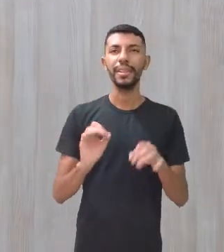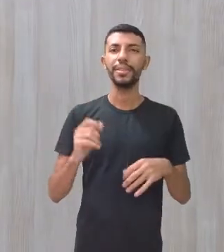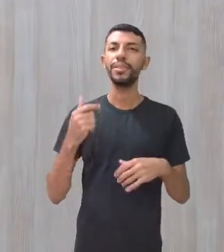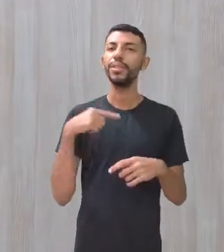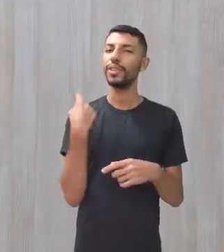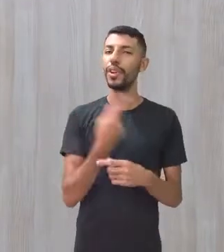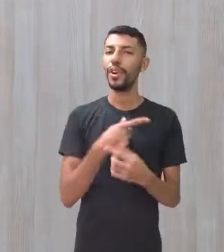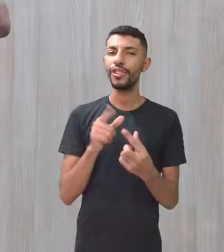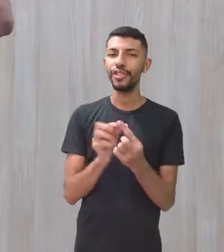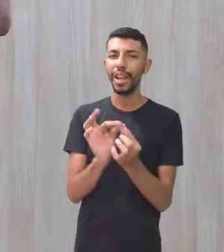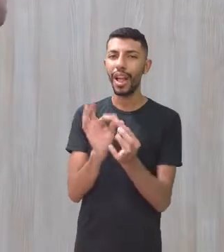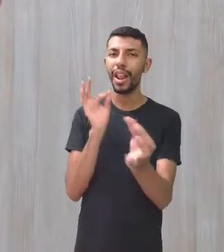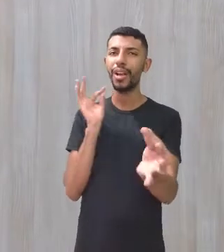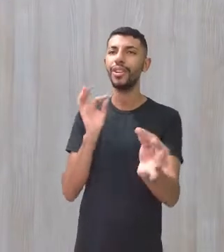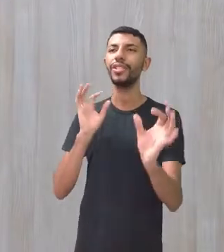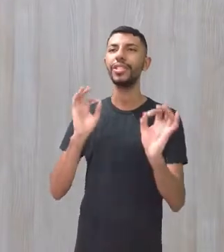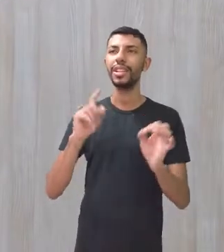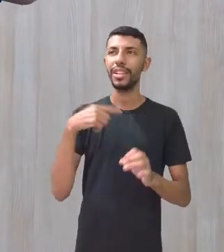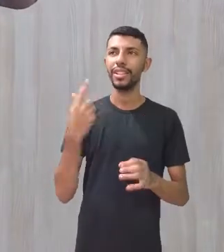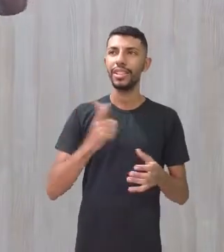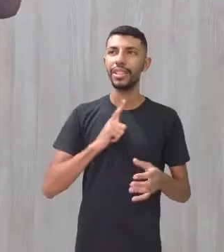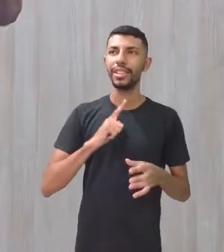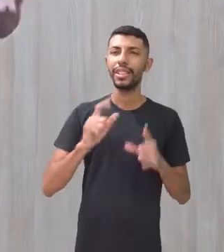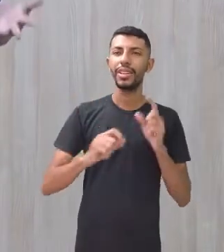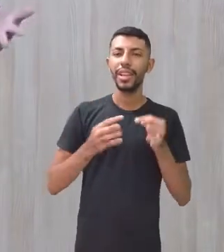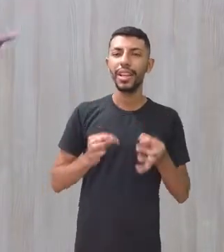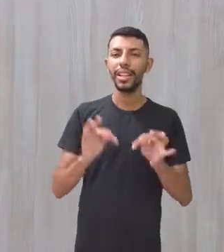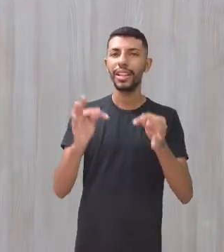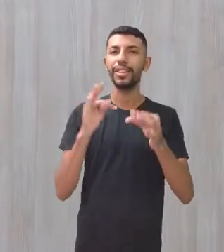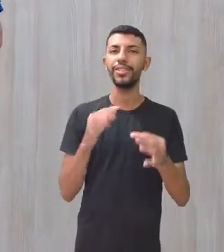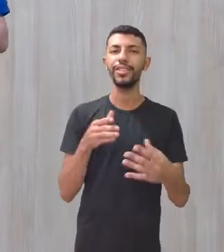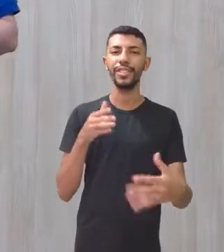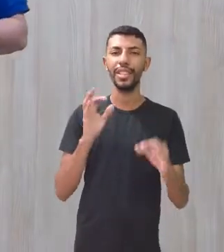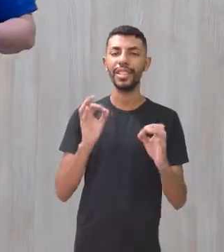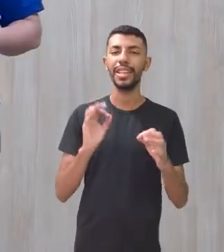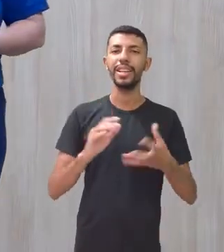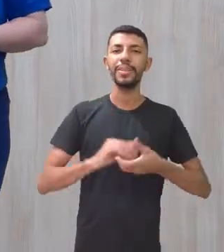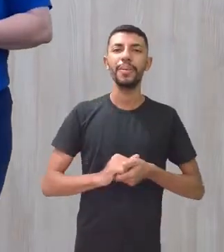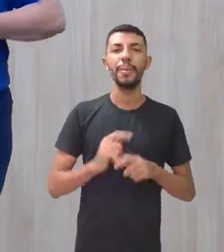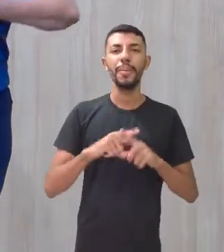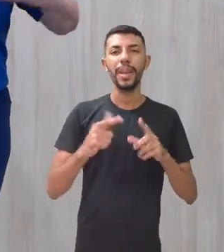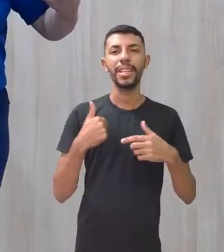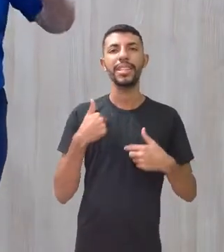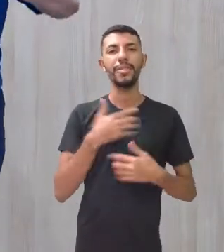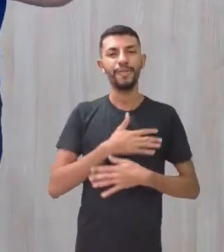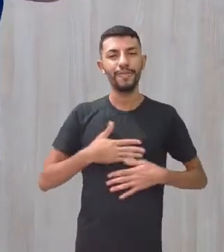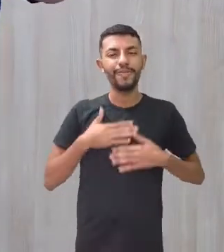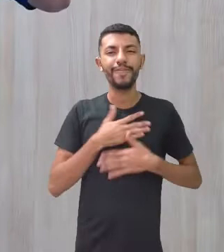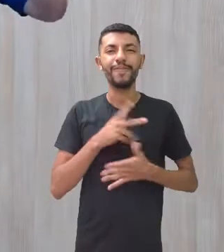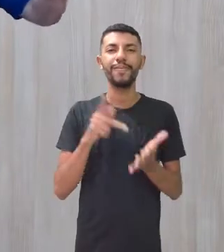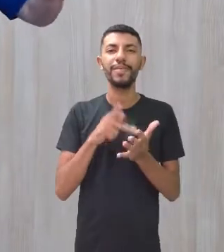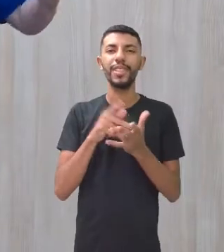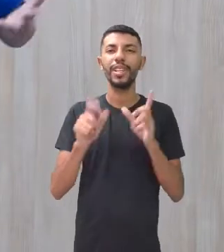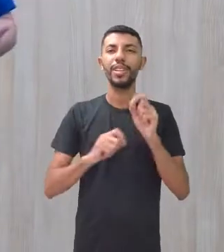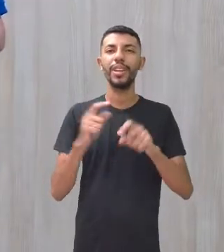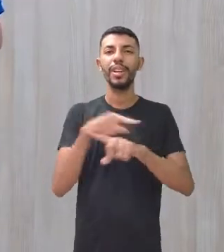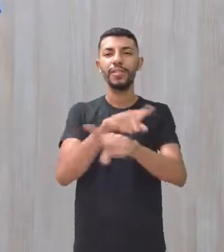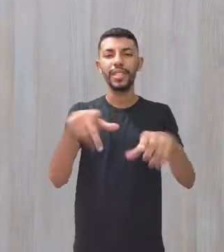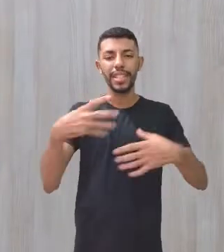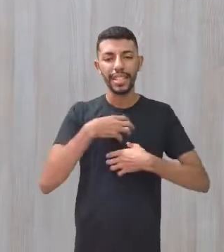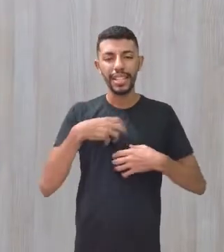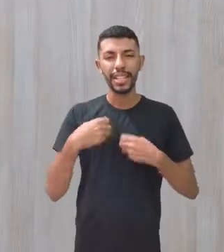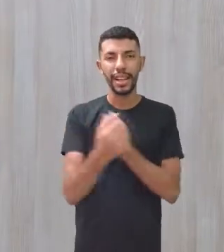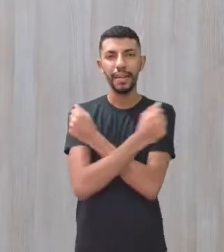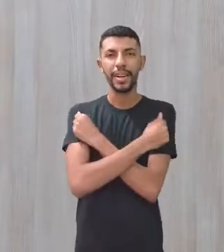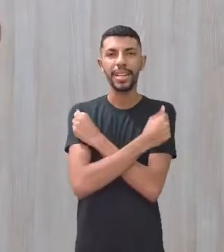está longe, né? A gente tem a tecnologia aqui entre a gente, mas eu gostaria muito que vocês se sentissem abraçados,